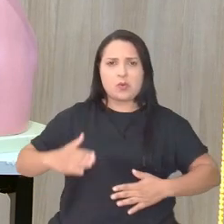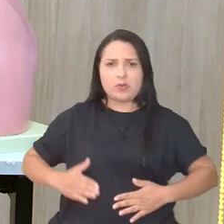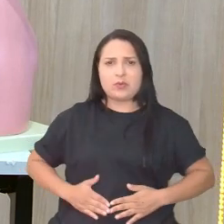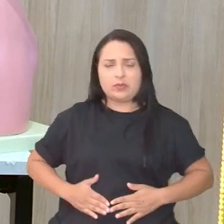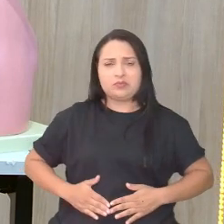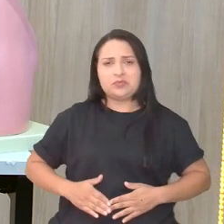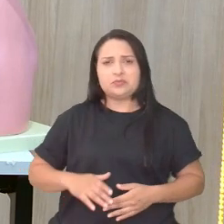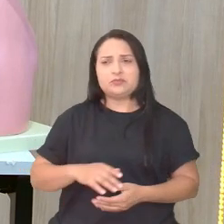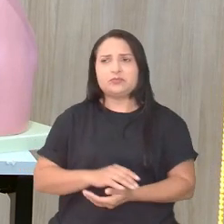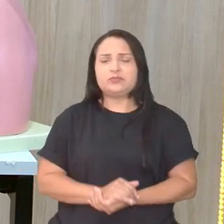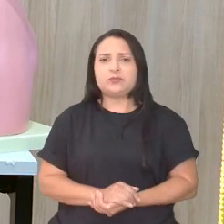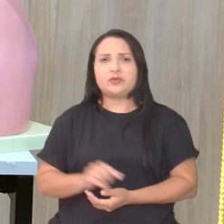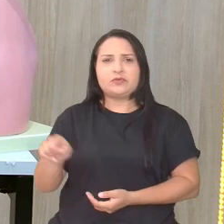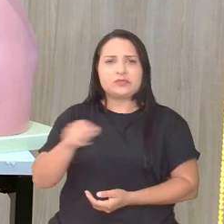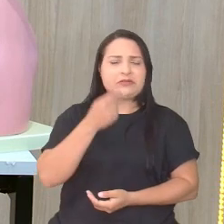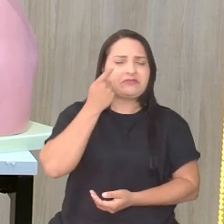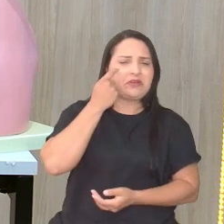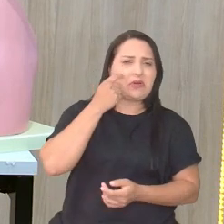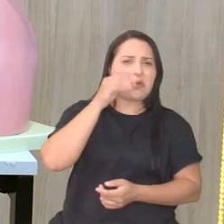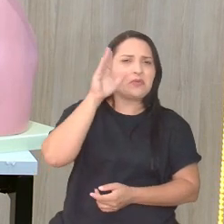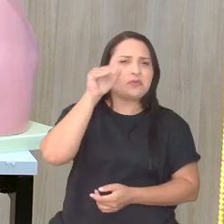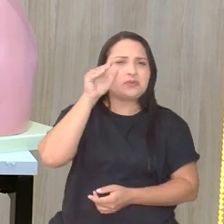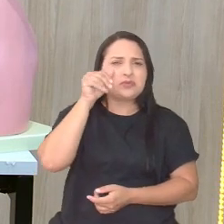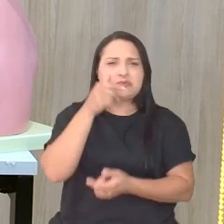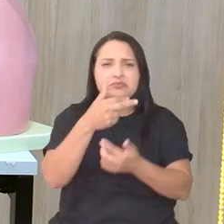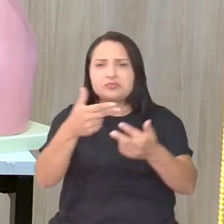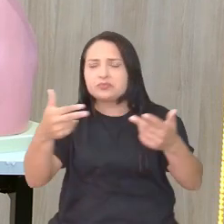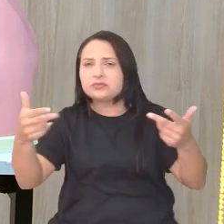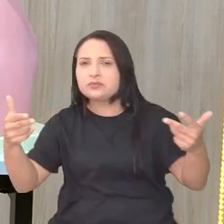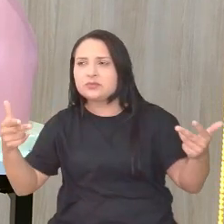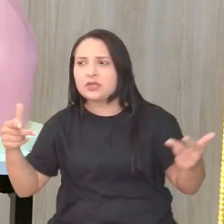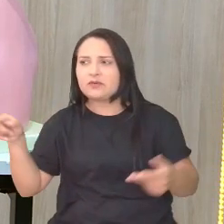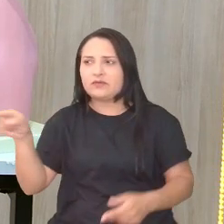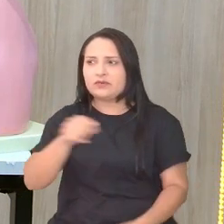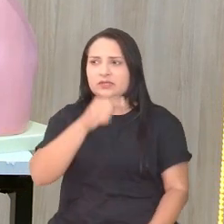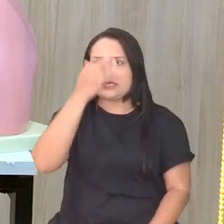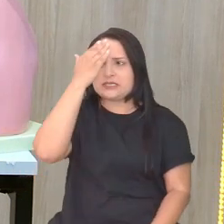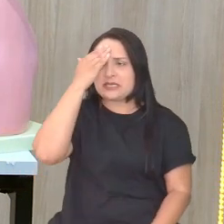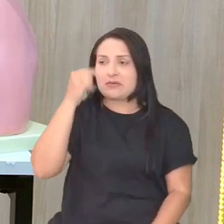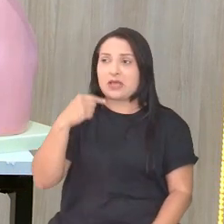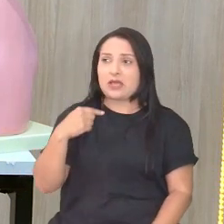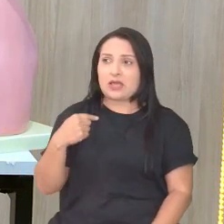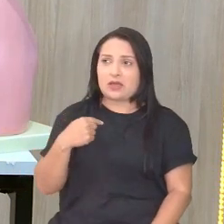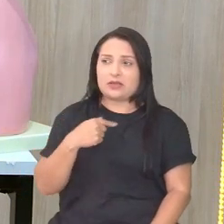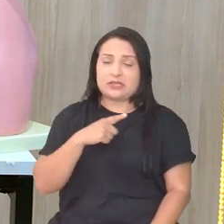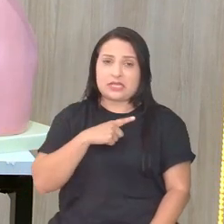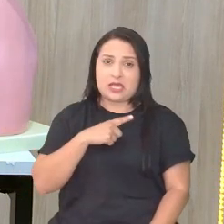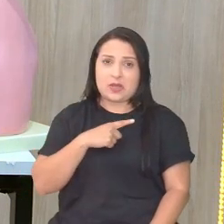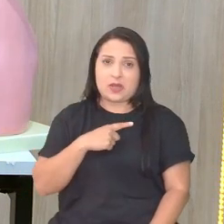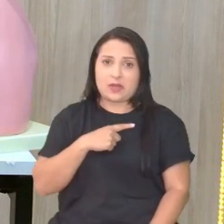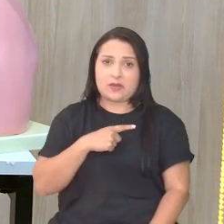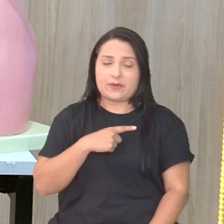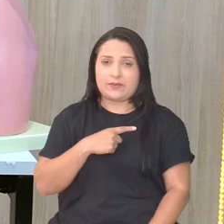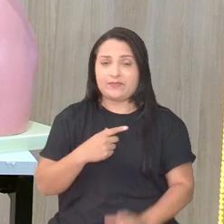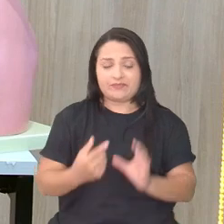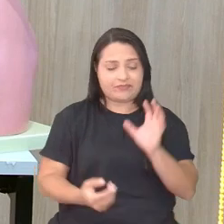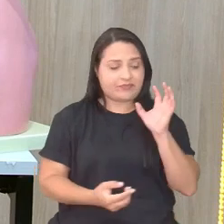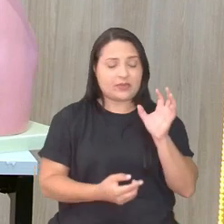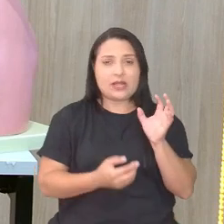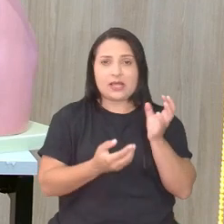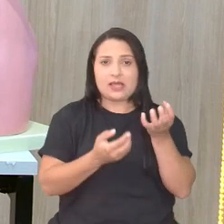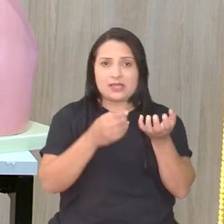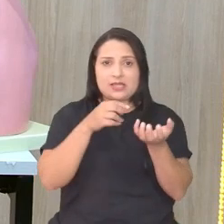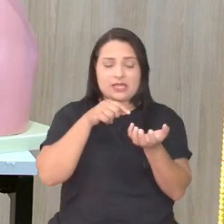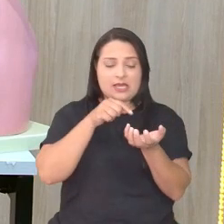algumas curiosidades. Será que vocês sabiam que eu tenho aqui, ó, um órgão agora na mão, que